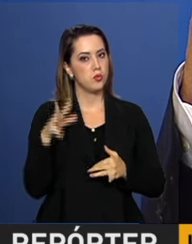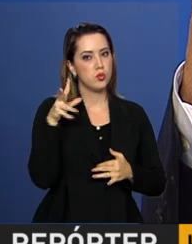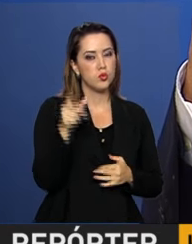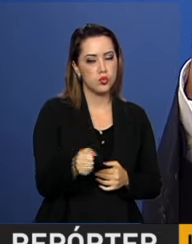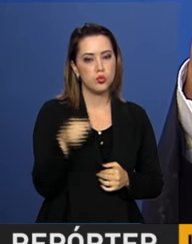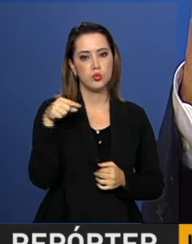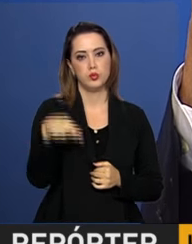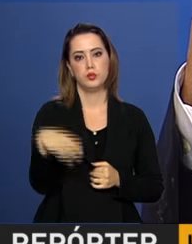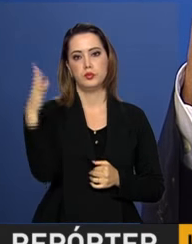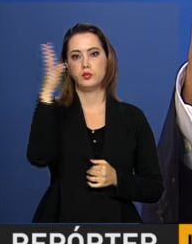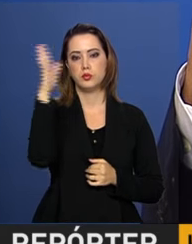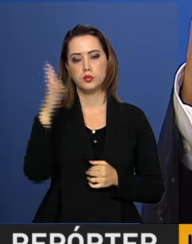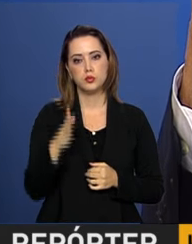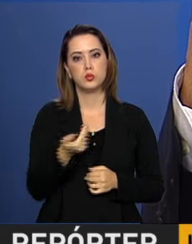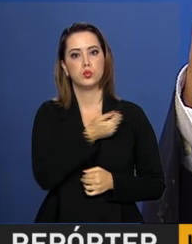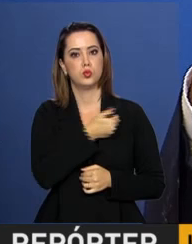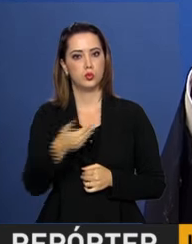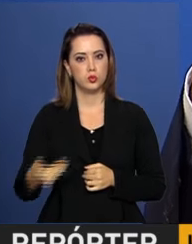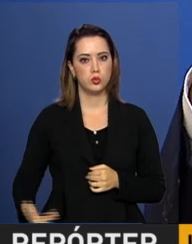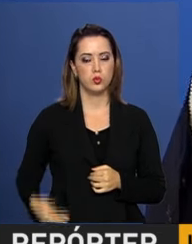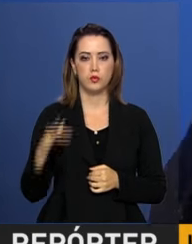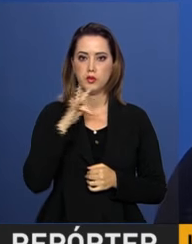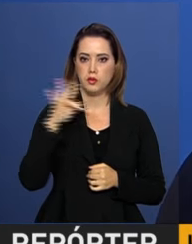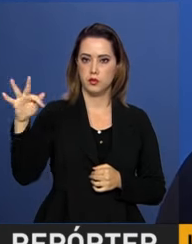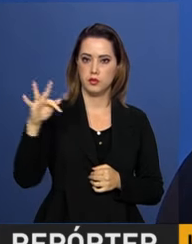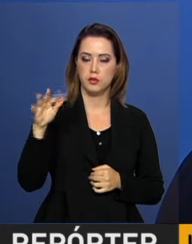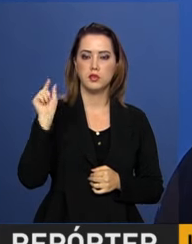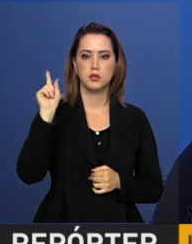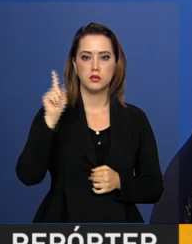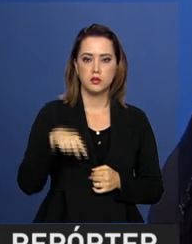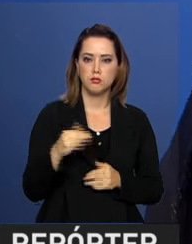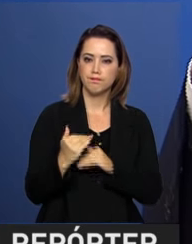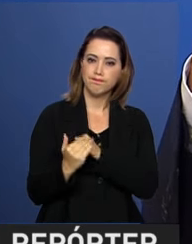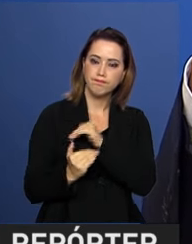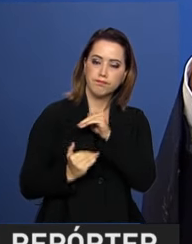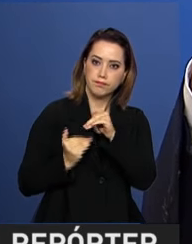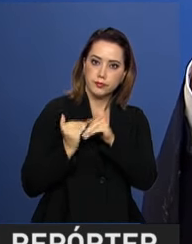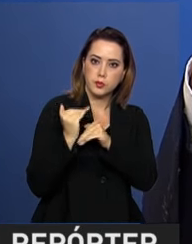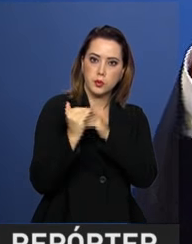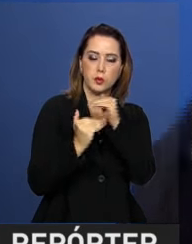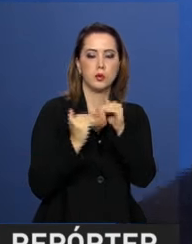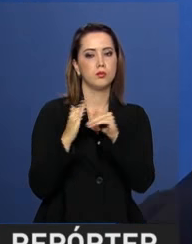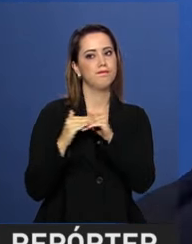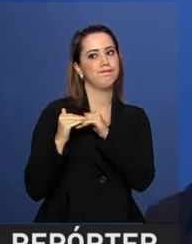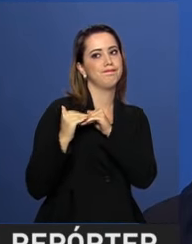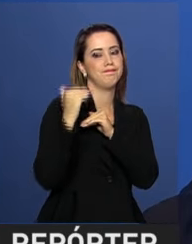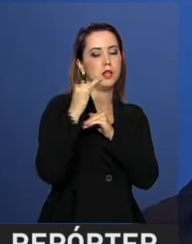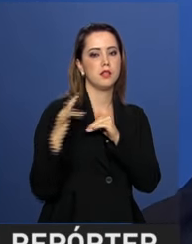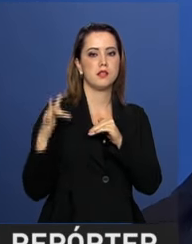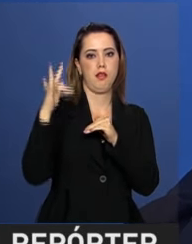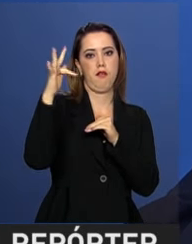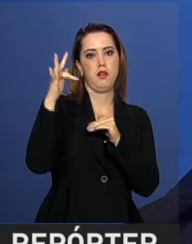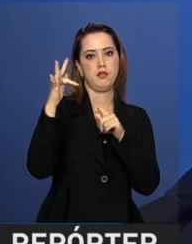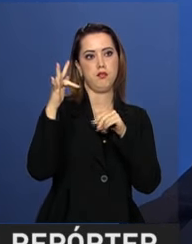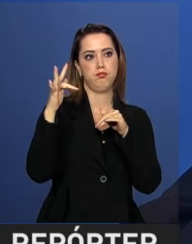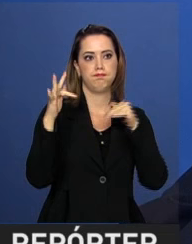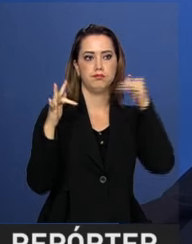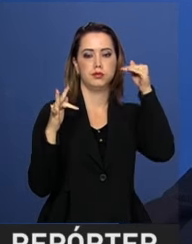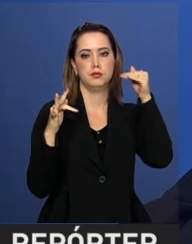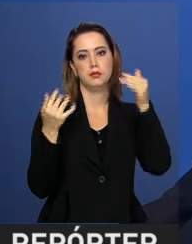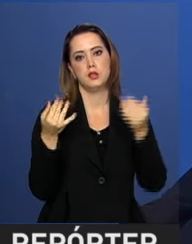total do governo federal, primária, cresceu acima da inflação mais